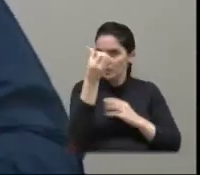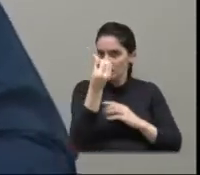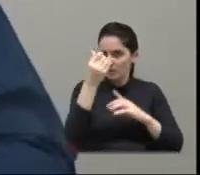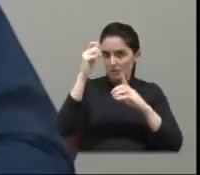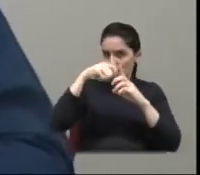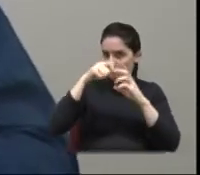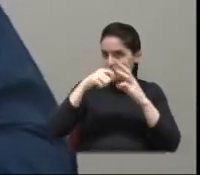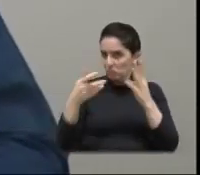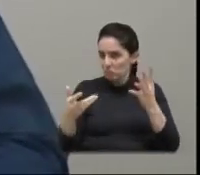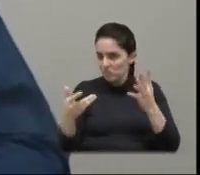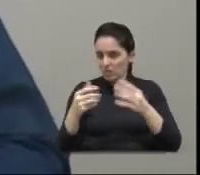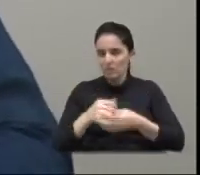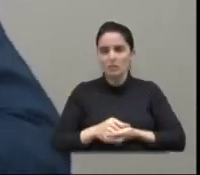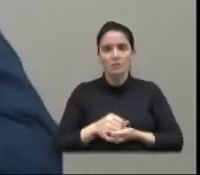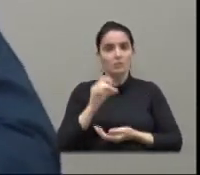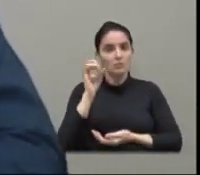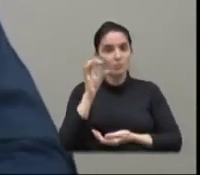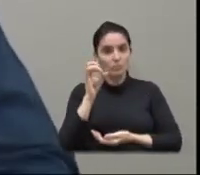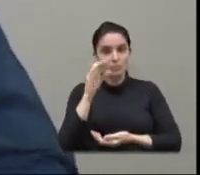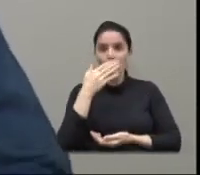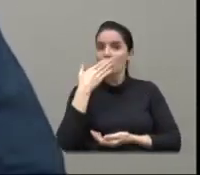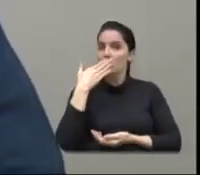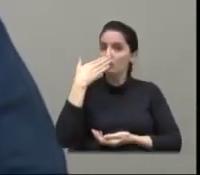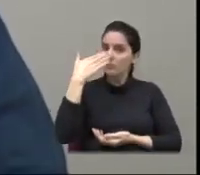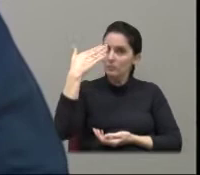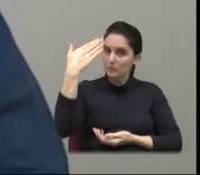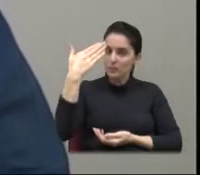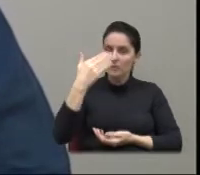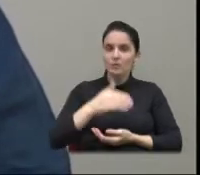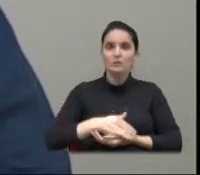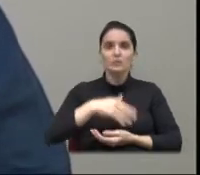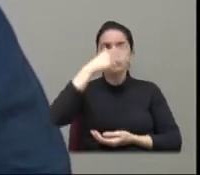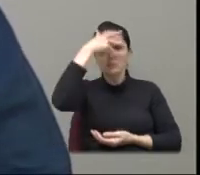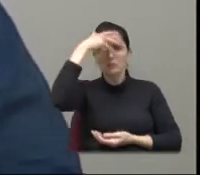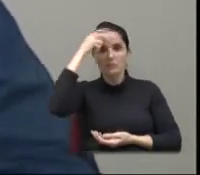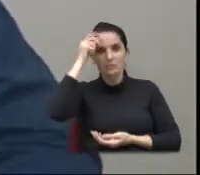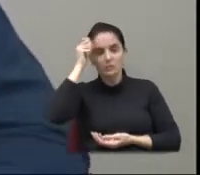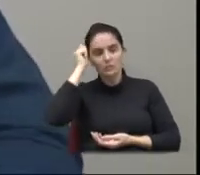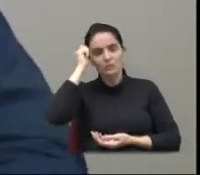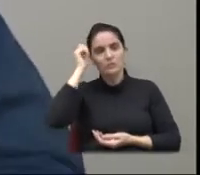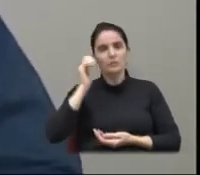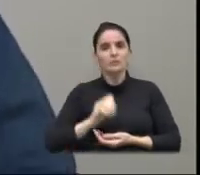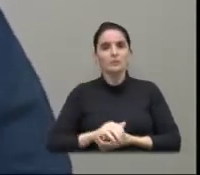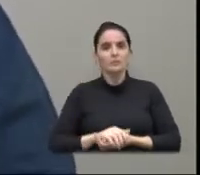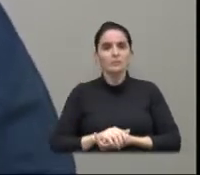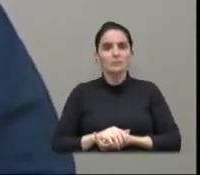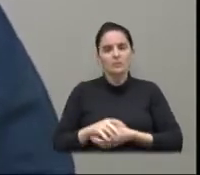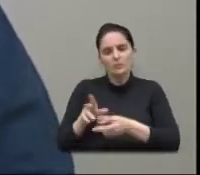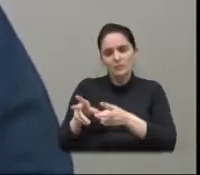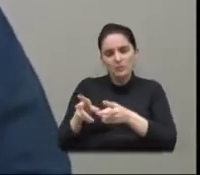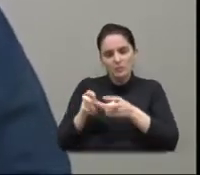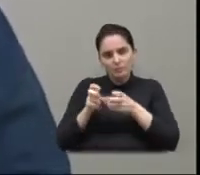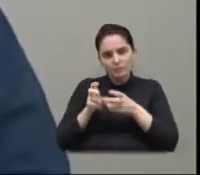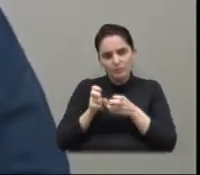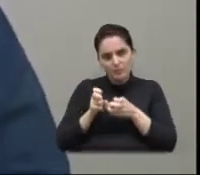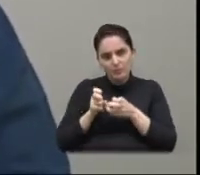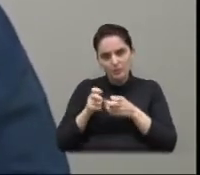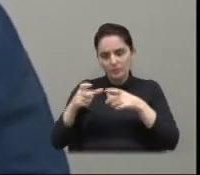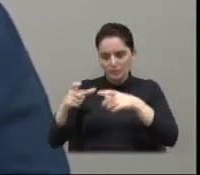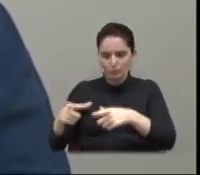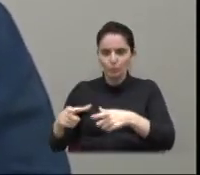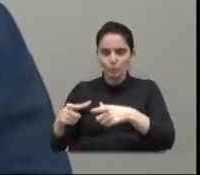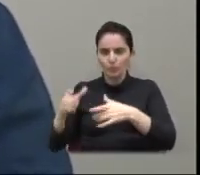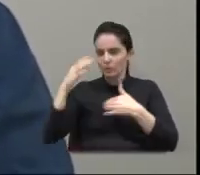nós pedimos apenas que a prefeitura, o executivo, tenha uma atenção especial para aquele local.